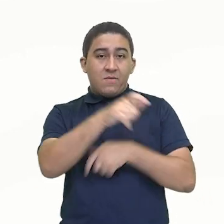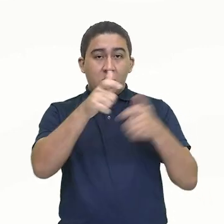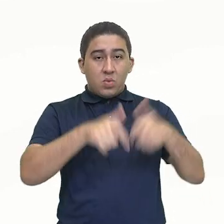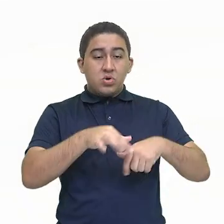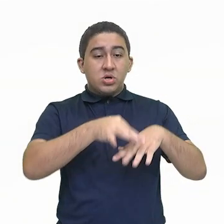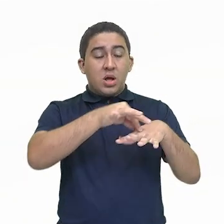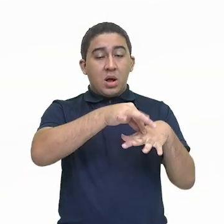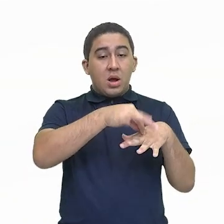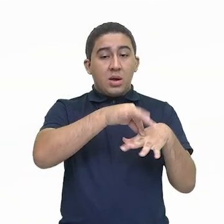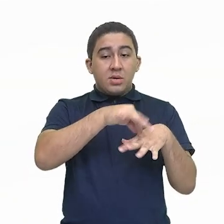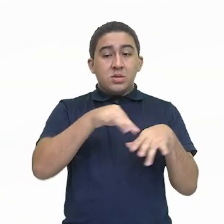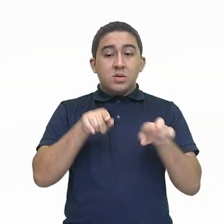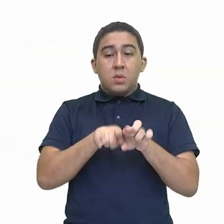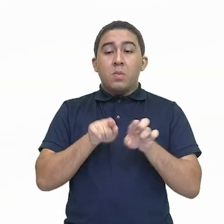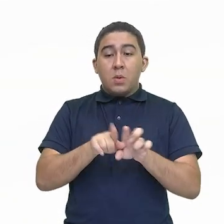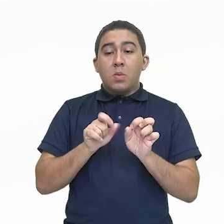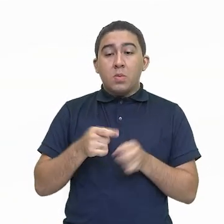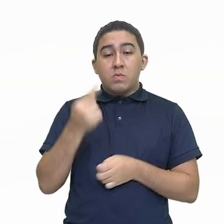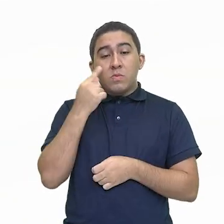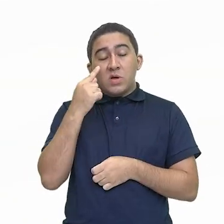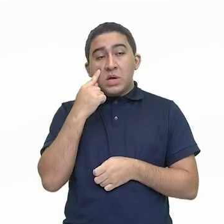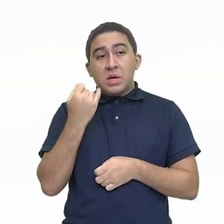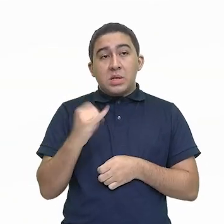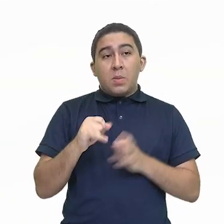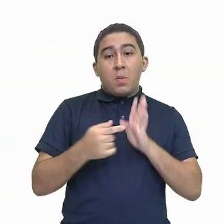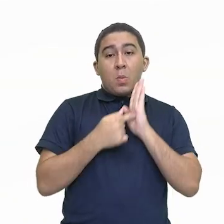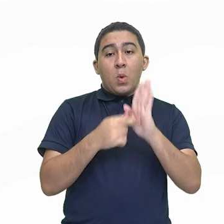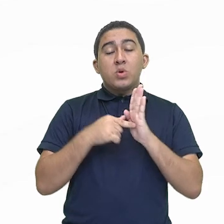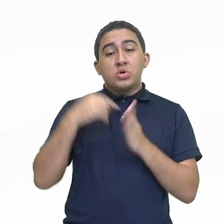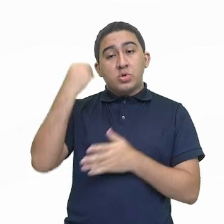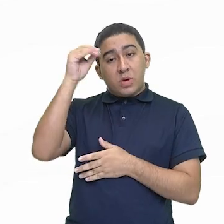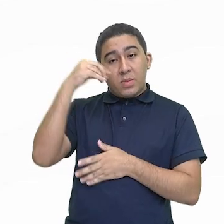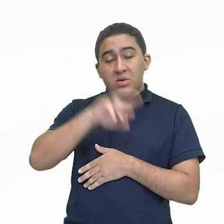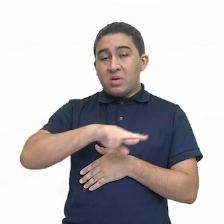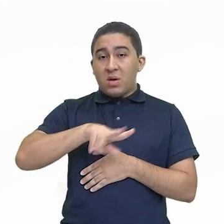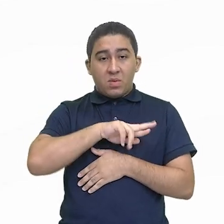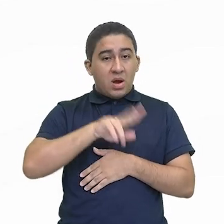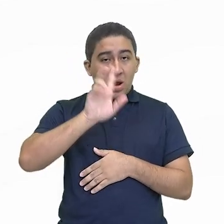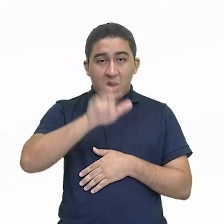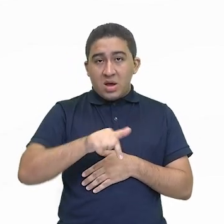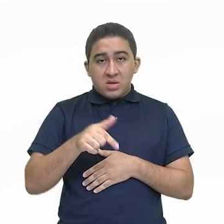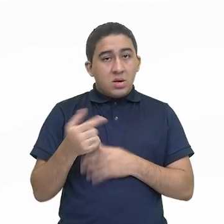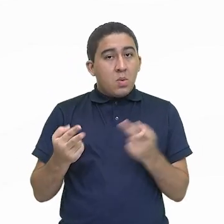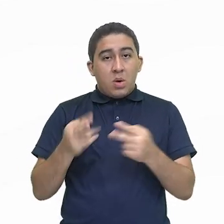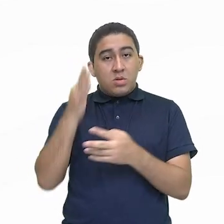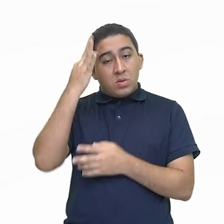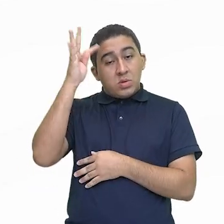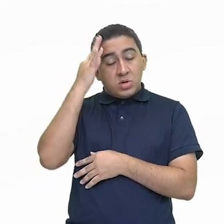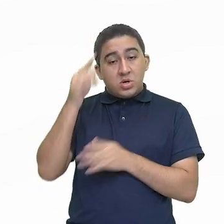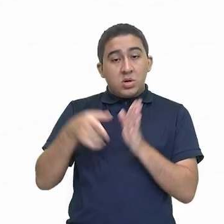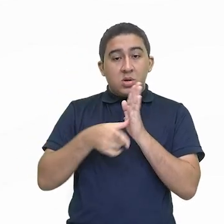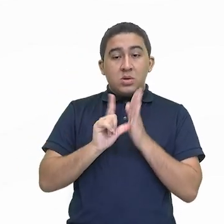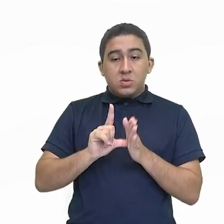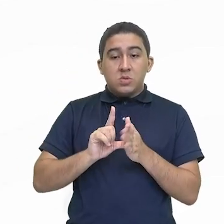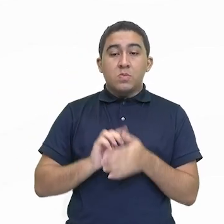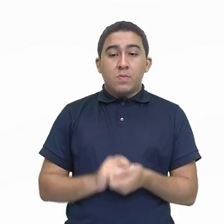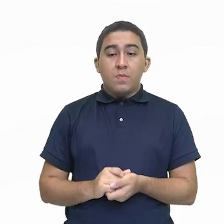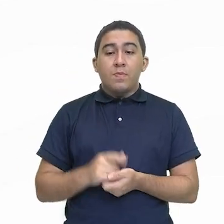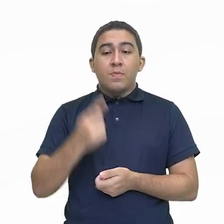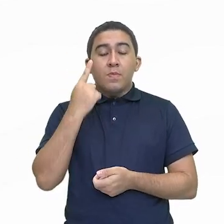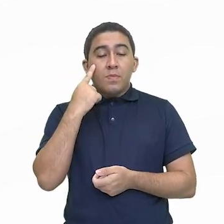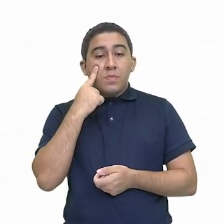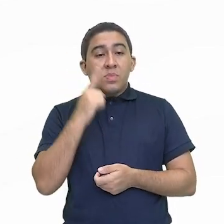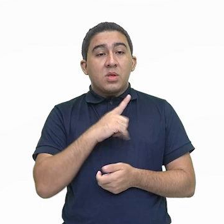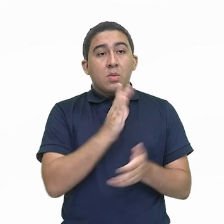carne, o Rede tentou mostrar que não era bem assim. E aí nós temos aí uma sequência